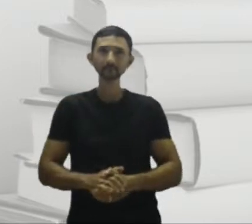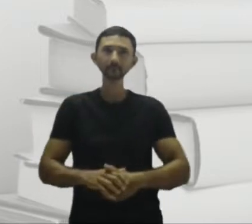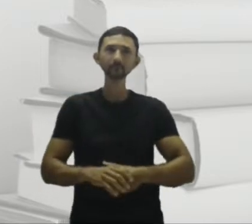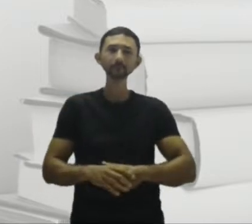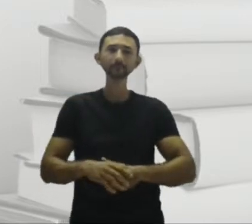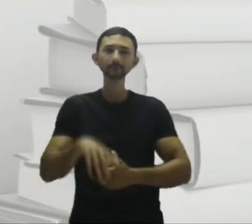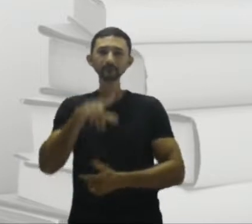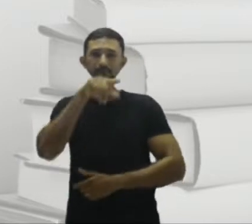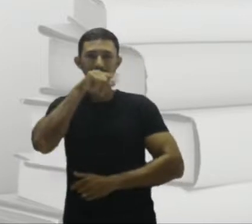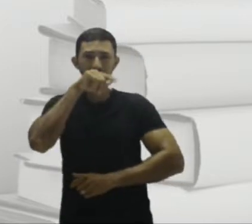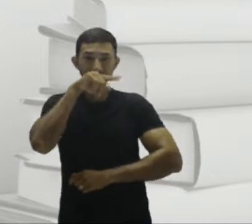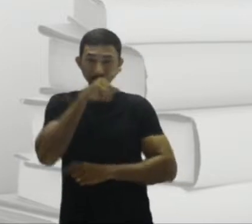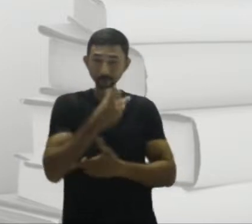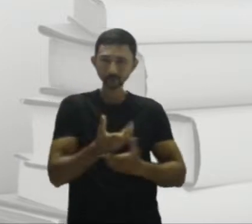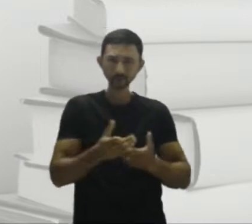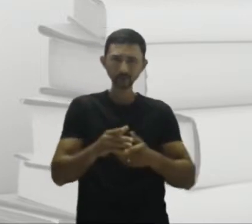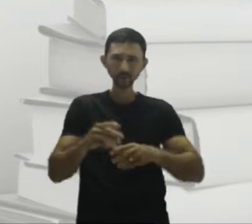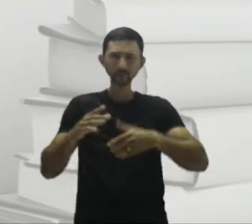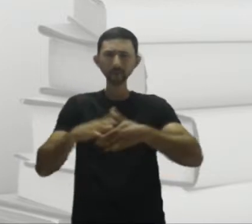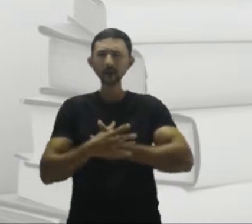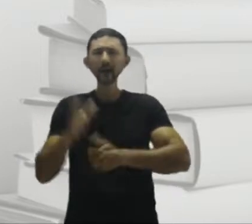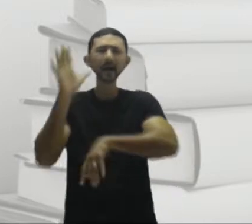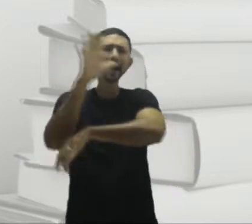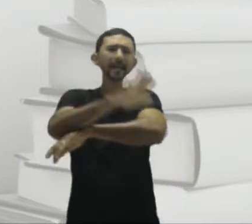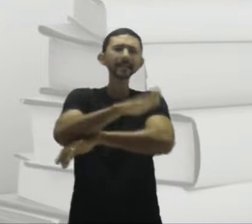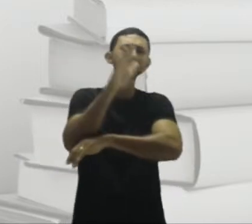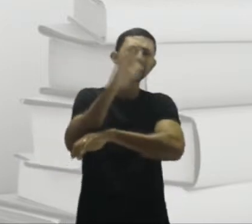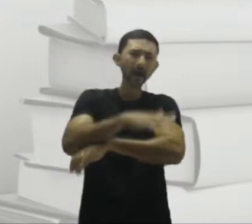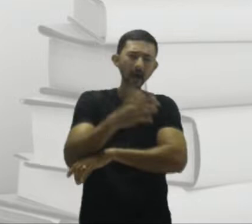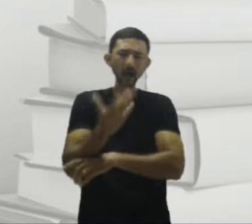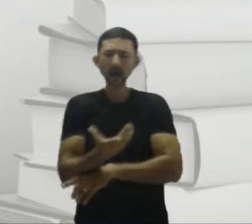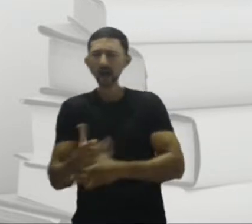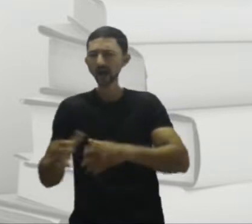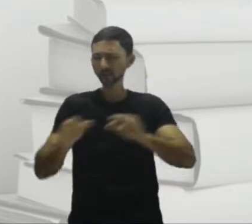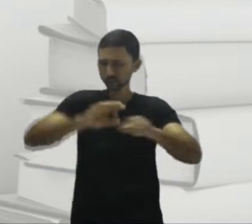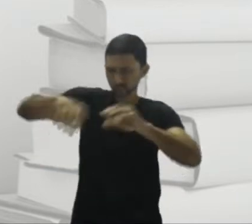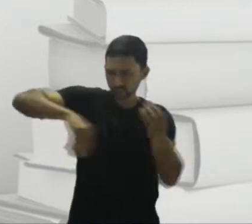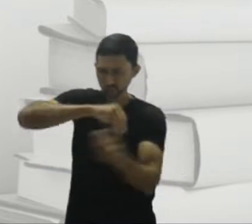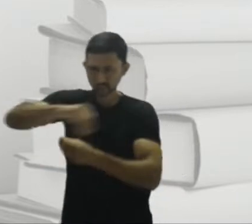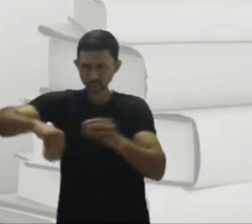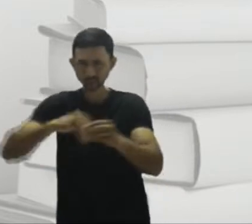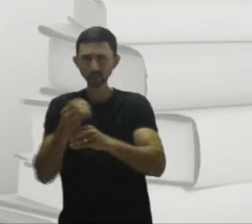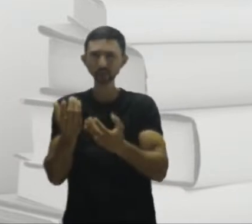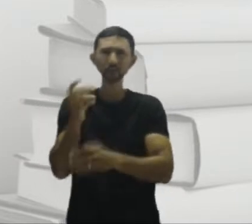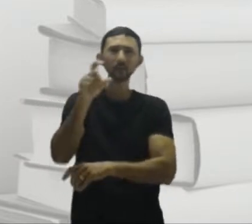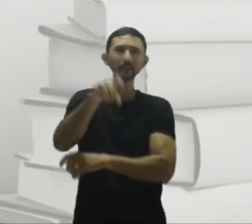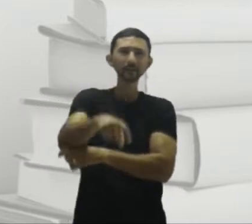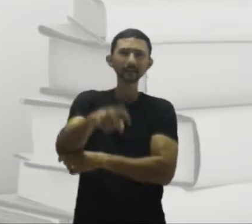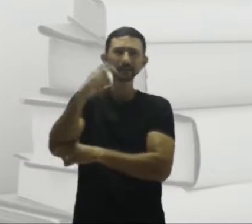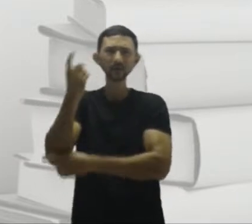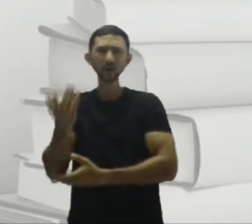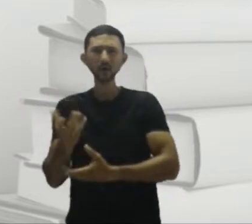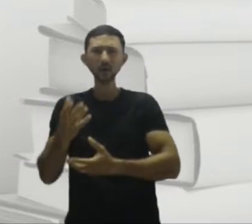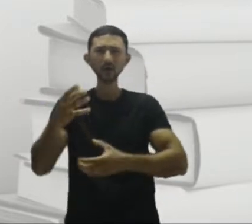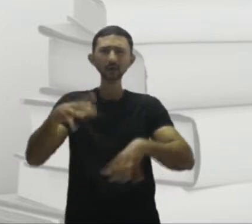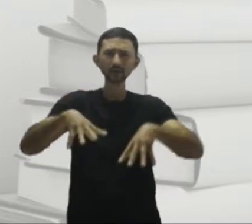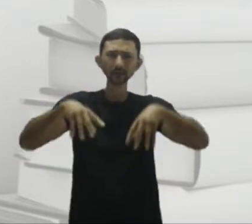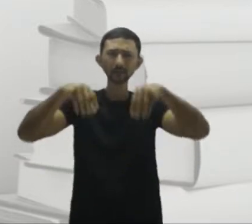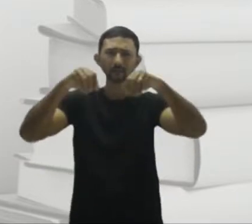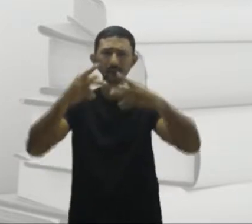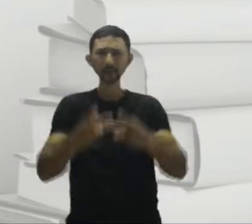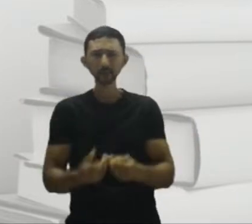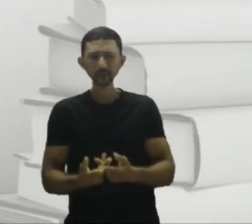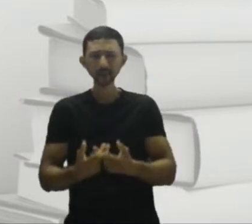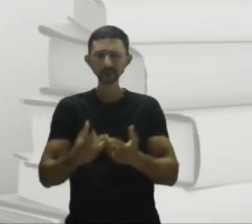namora o malandro urubu. Eles passam a tarde inteira causando o maior rebu. Na doca do ver-o-peso, no meio